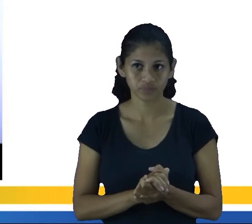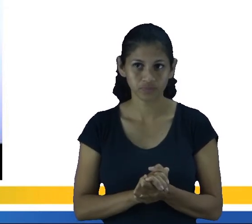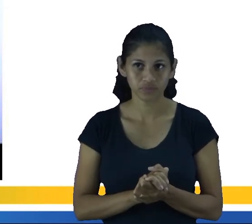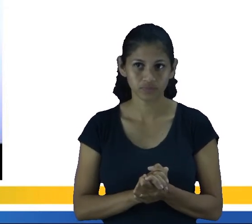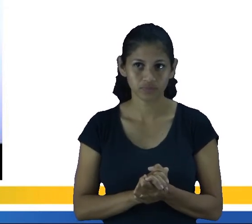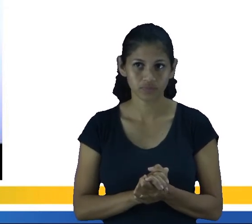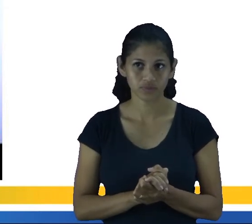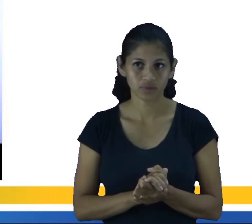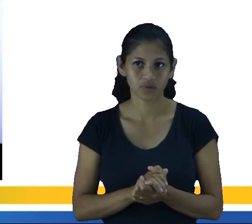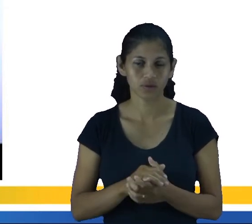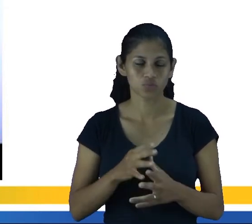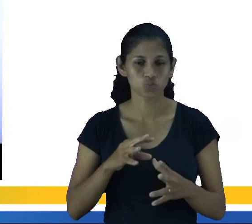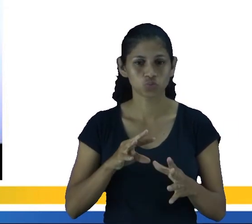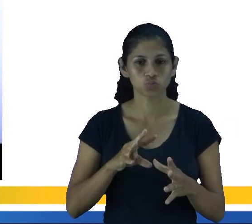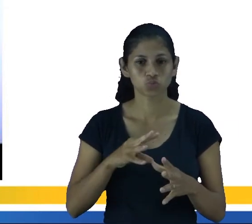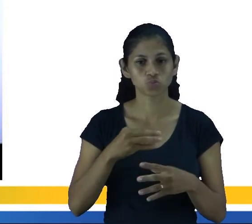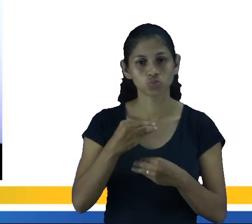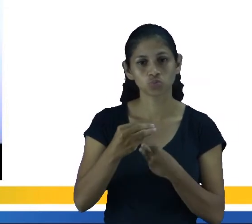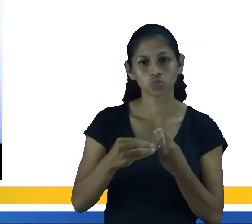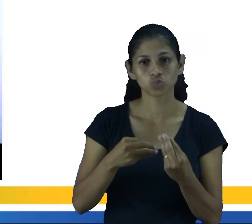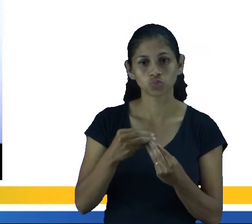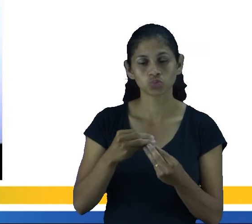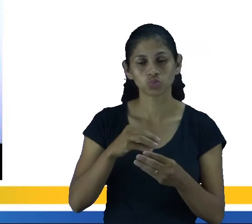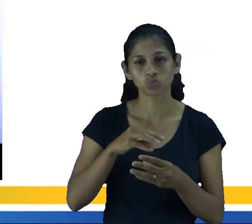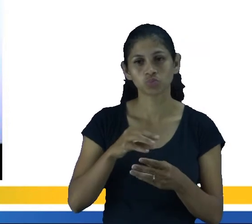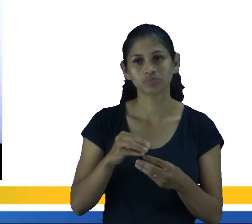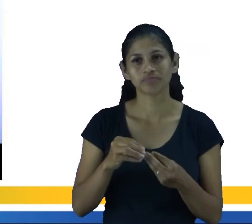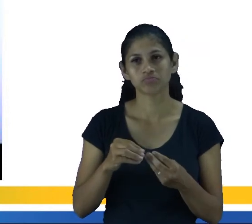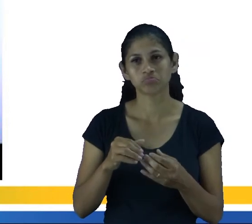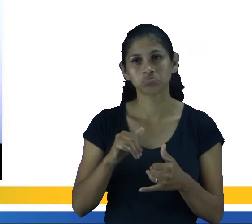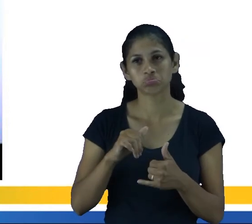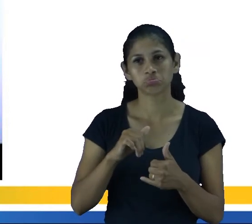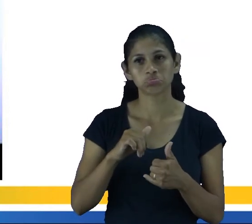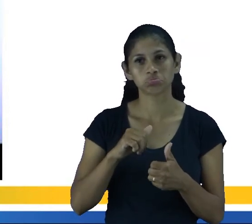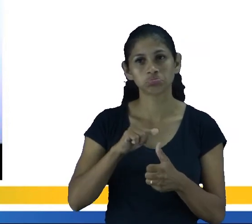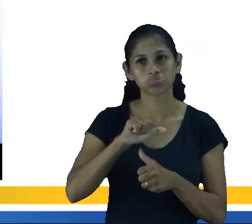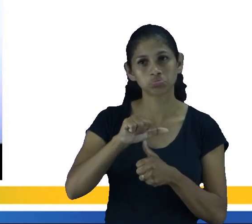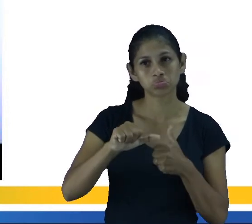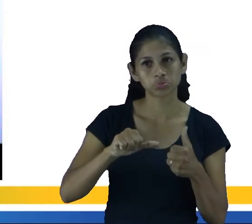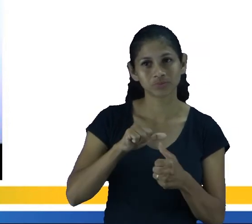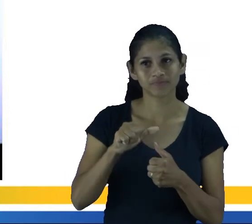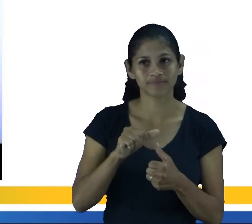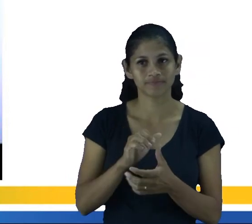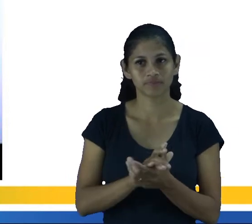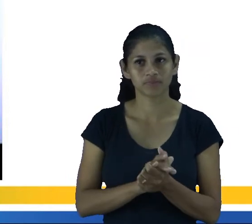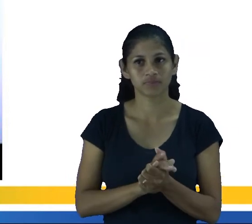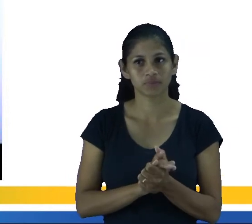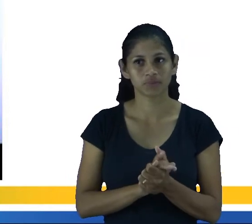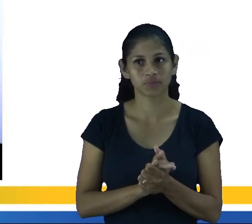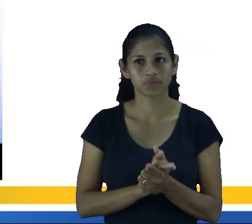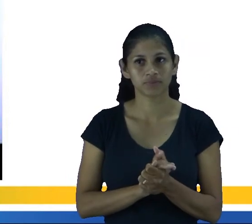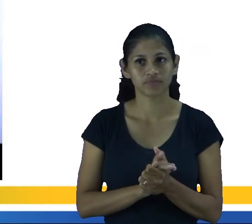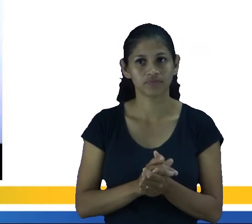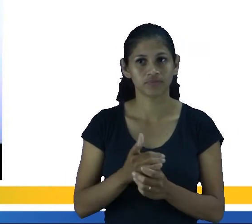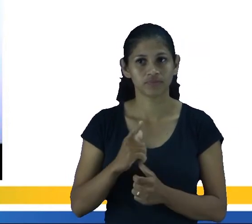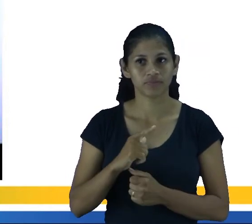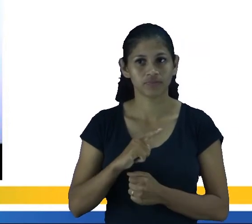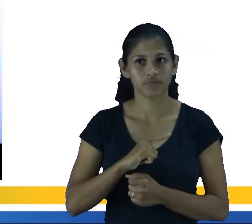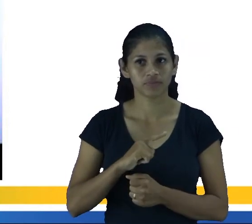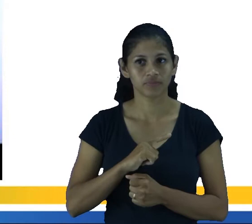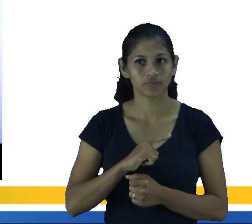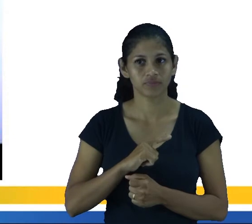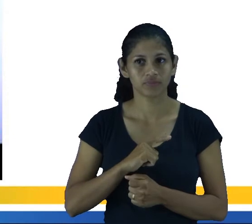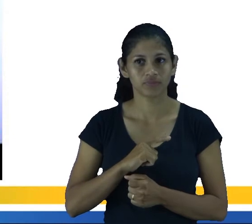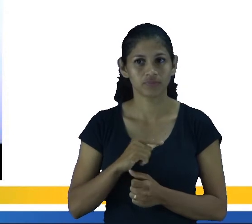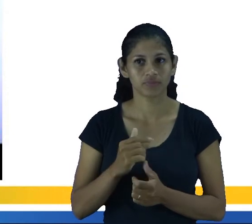essa reação de dupla troca ela ocorra. Então o precipitado é o quê? É uma substância sólida insolúvel, né, que vai se formar ali